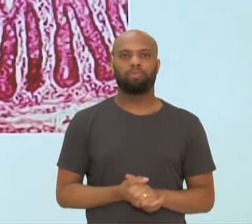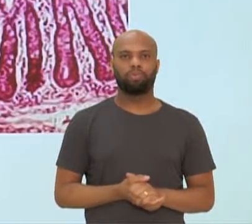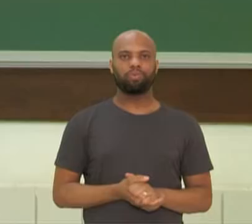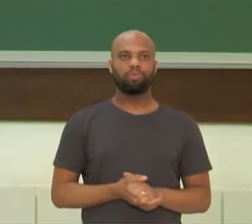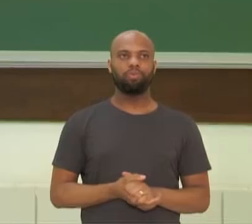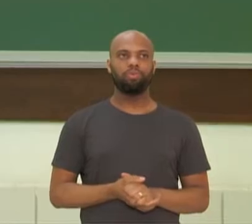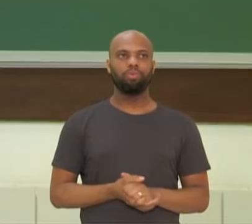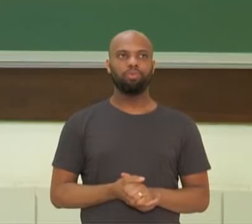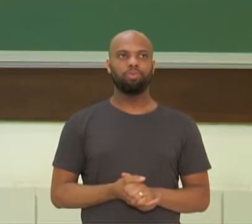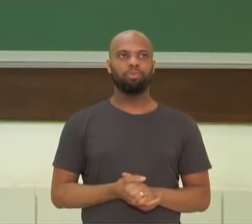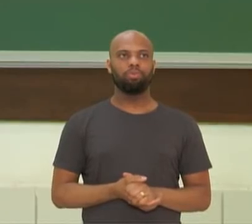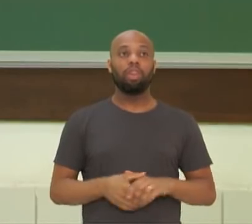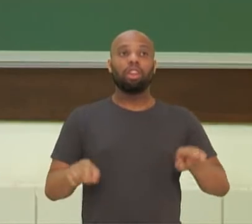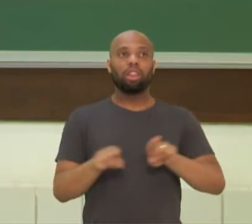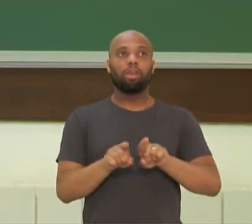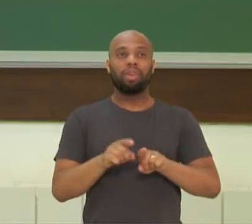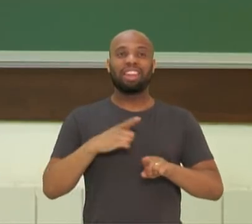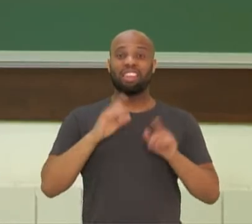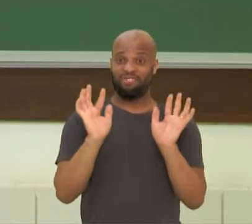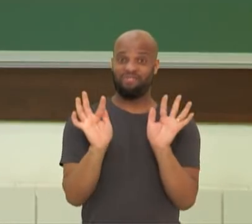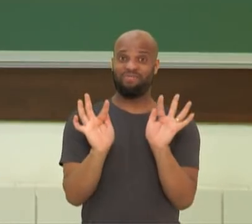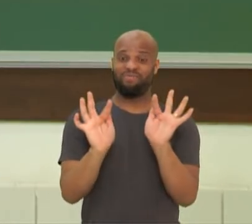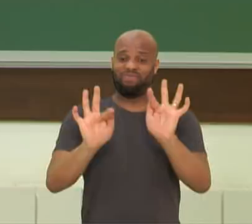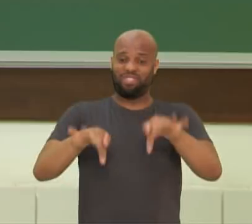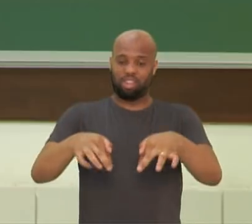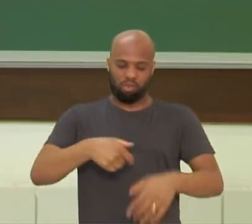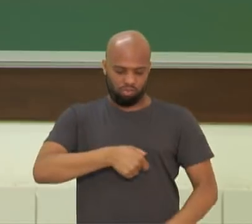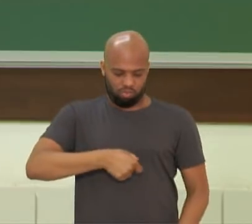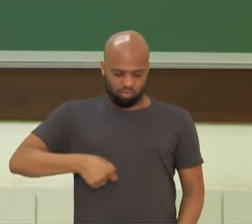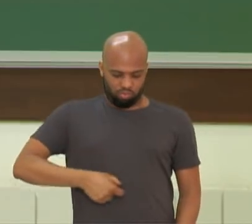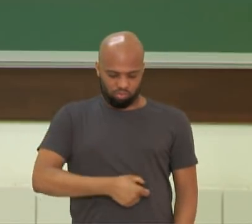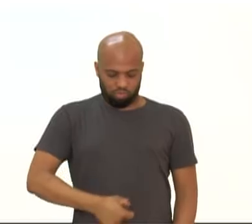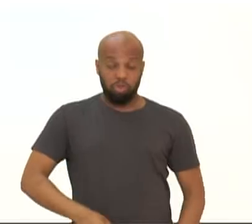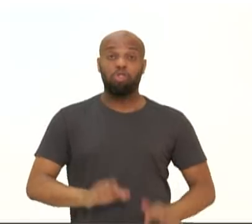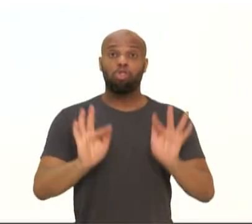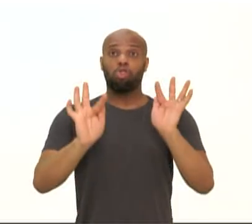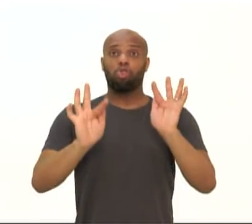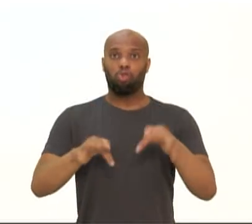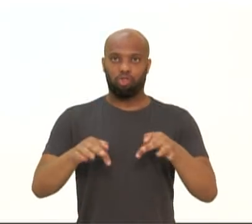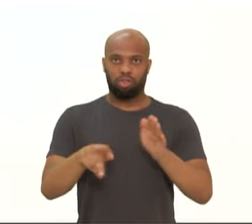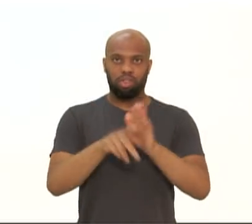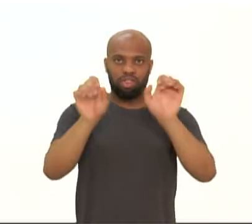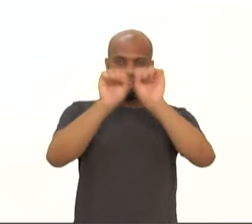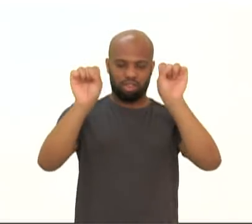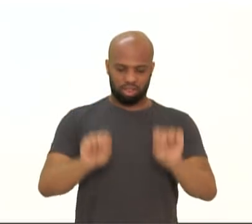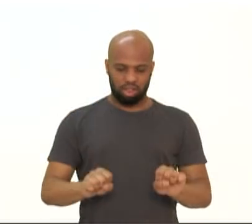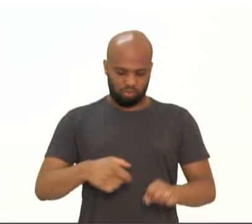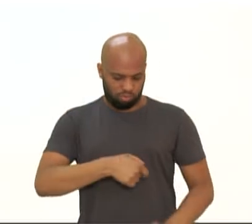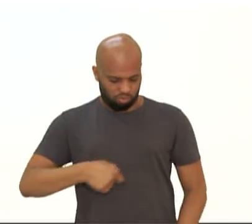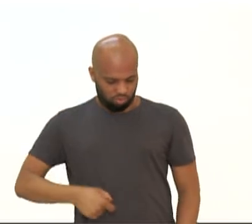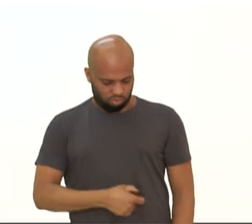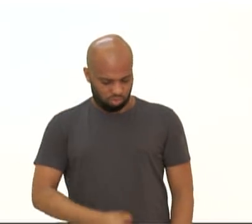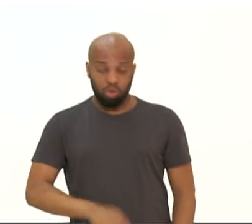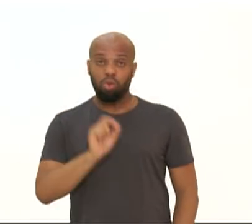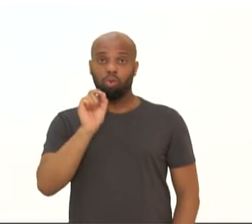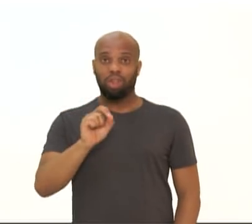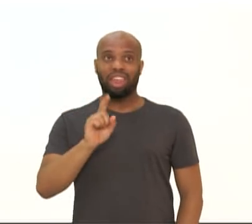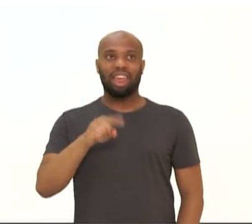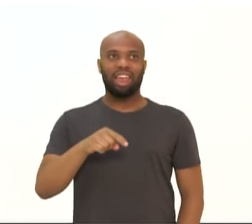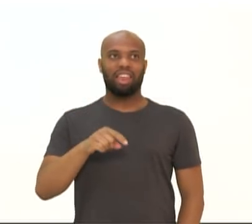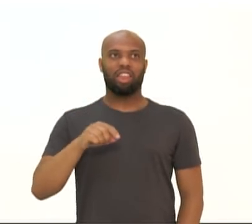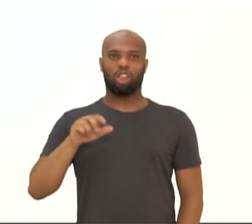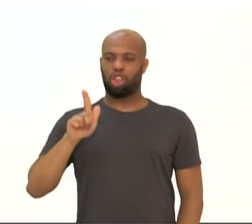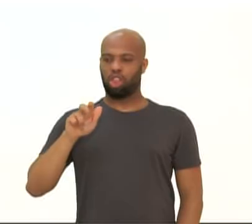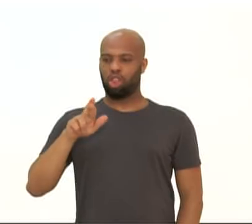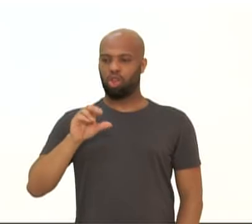beleza? E o final do tubo digestório, né, do sistema digestório, é o intestino grosso,